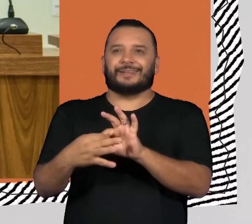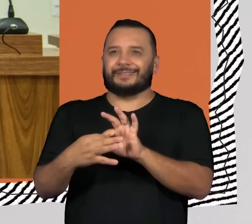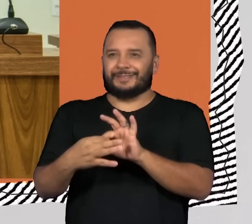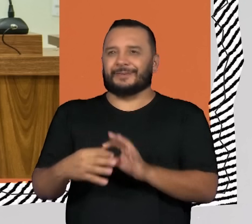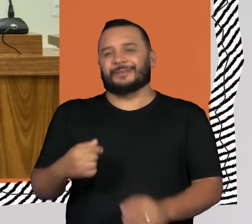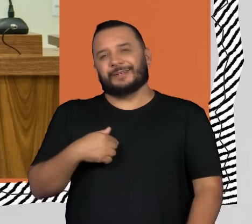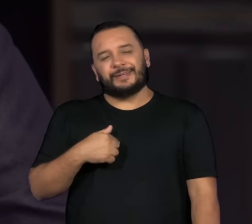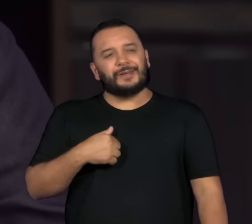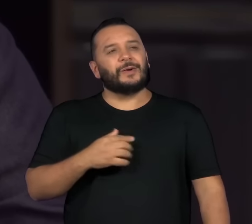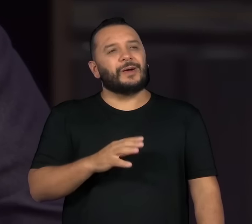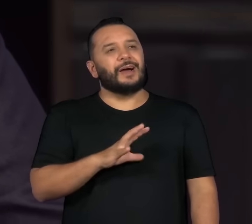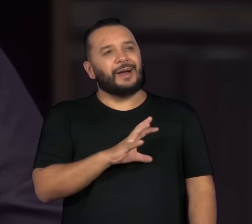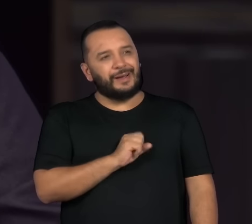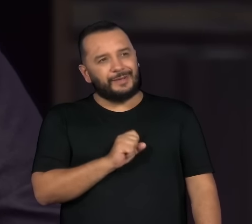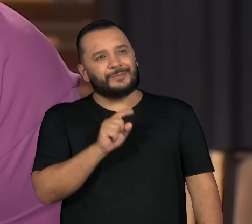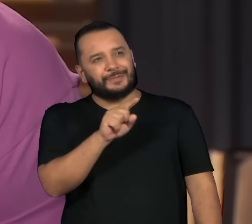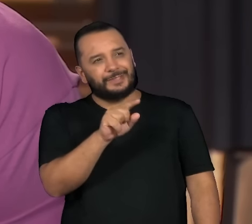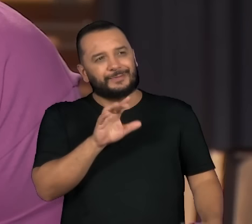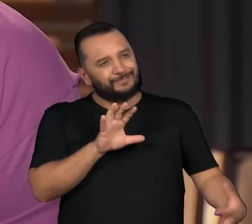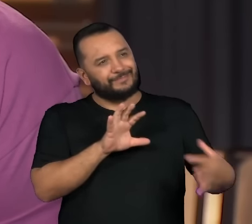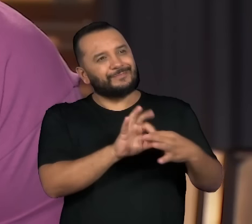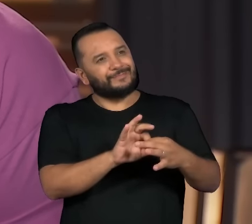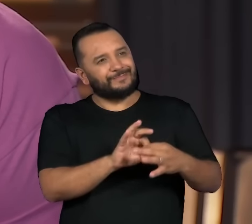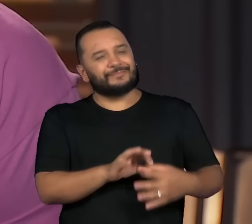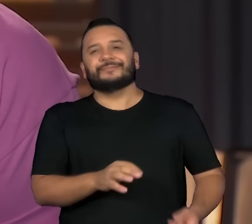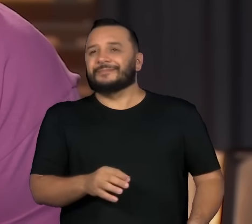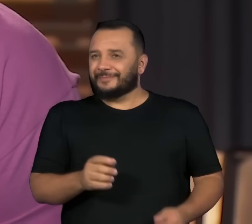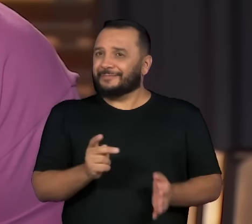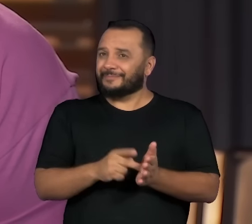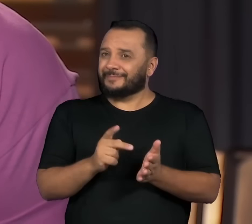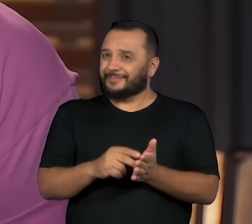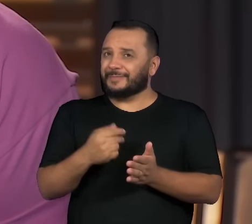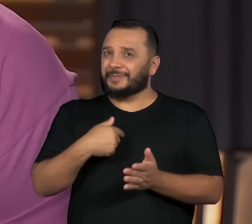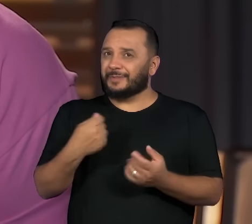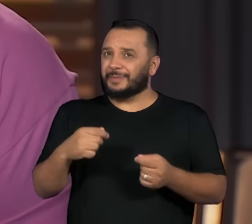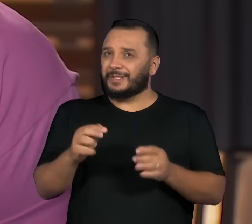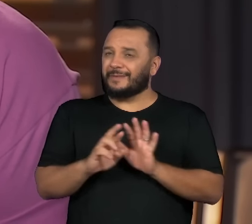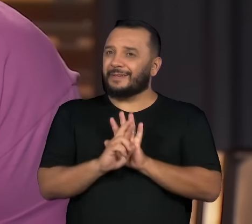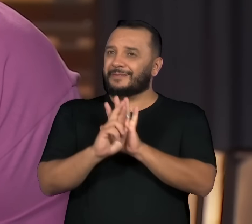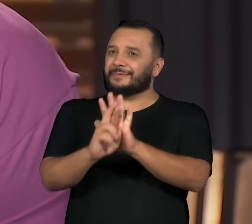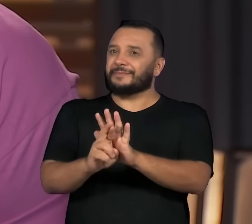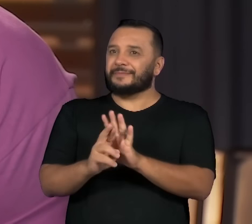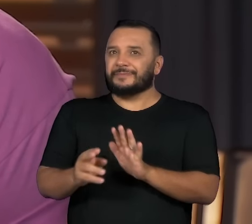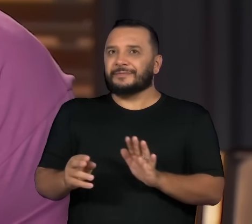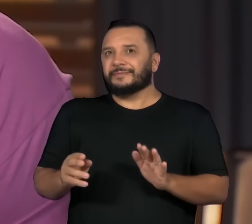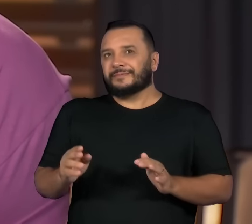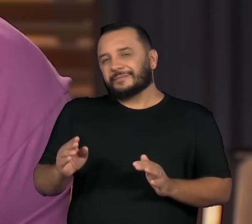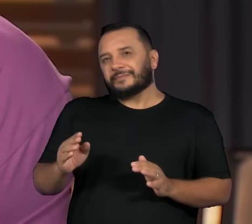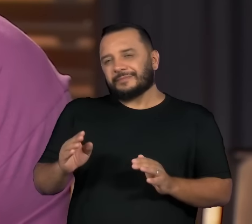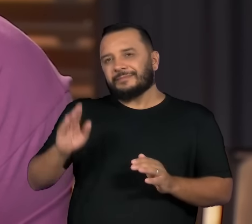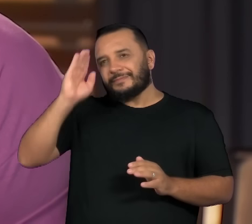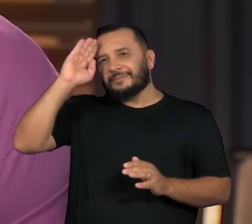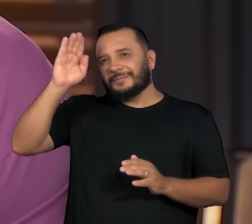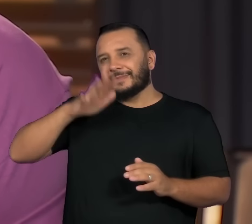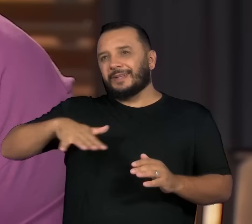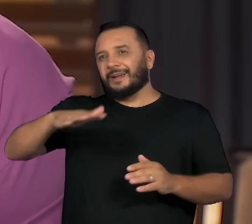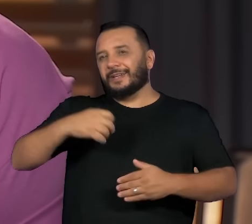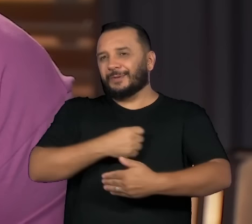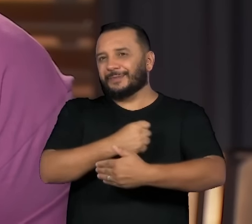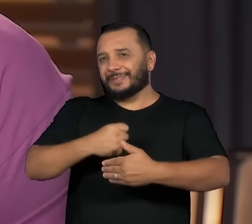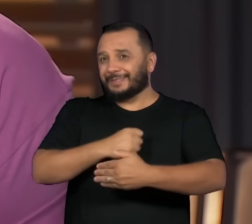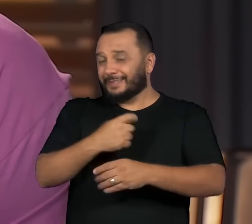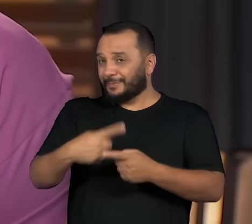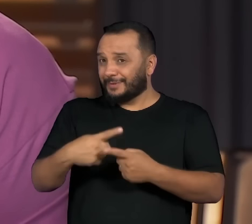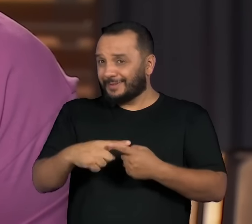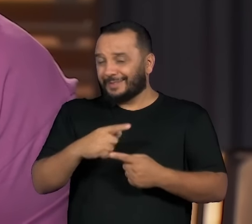isso, não cortar a ligação. Às vezes eu precisava de uma referência principalmente para cozinha, porque cozinha de cidade